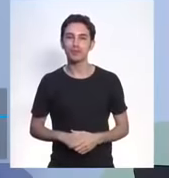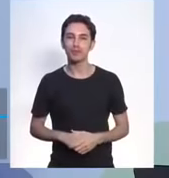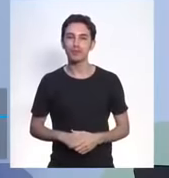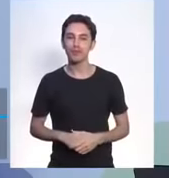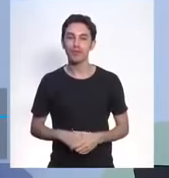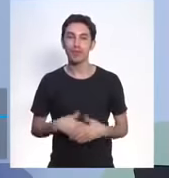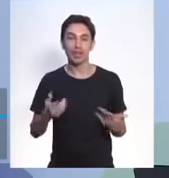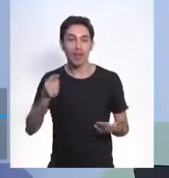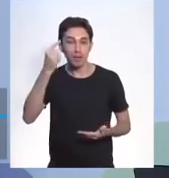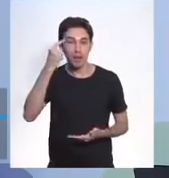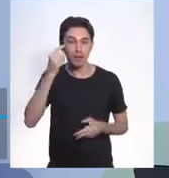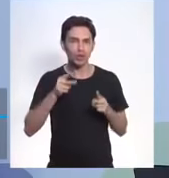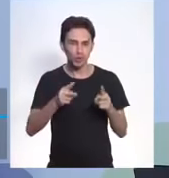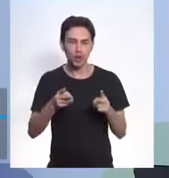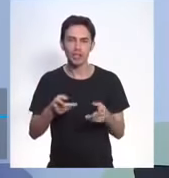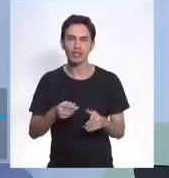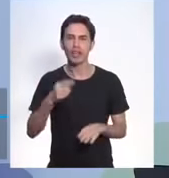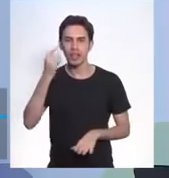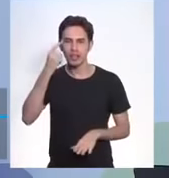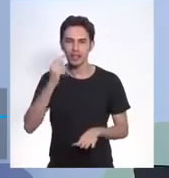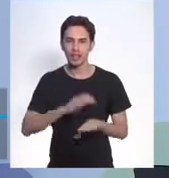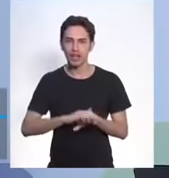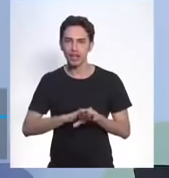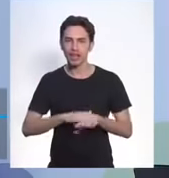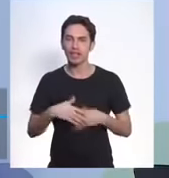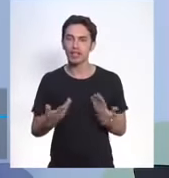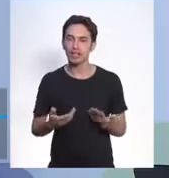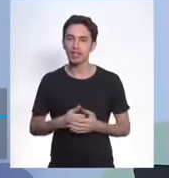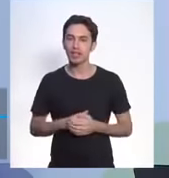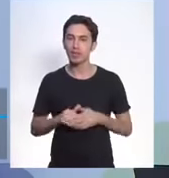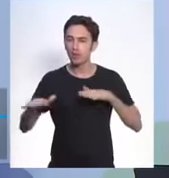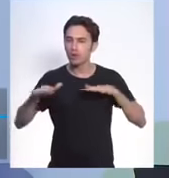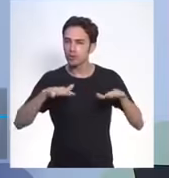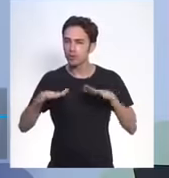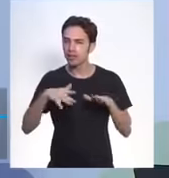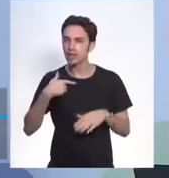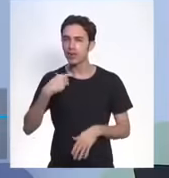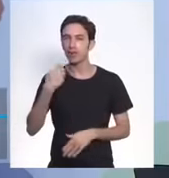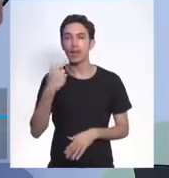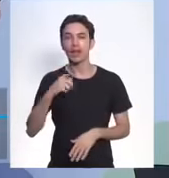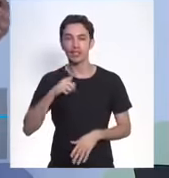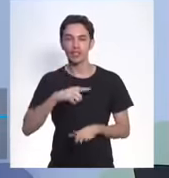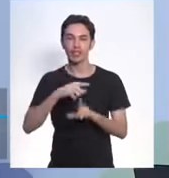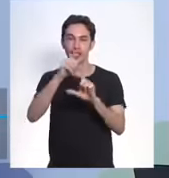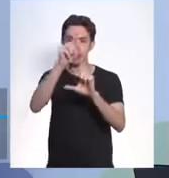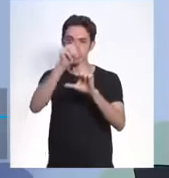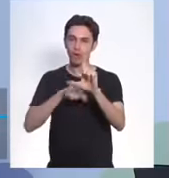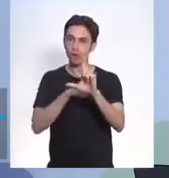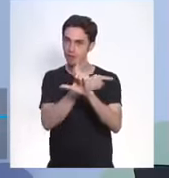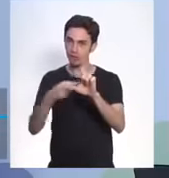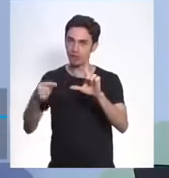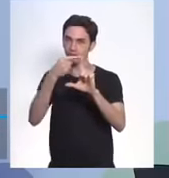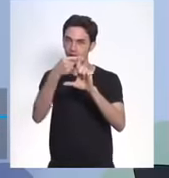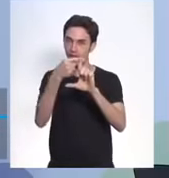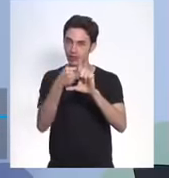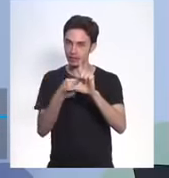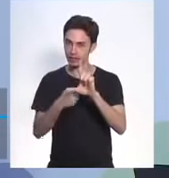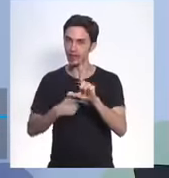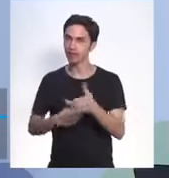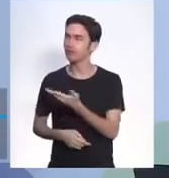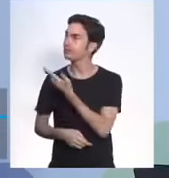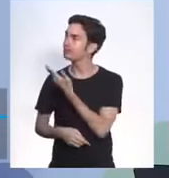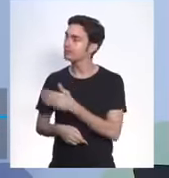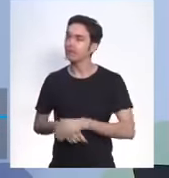aí a ideia de movimentação a ideia do que nós vamos encontrar Esse é o plano cartesiano vocês encontram ao